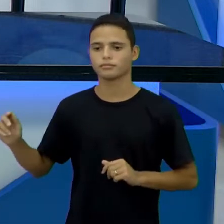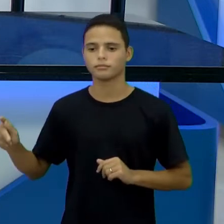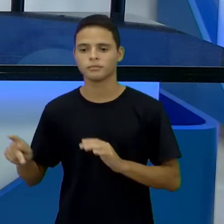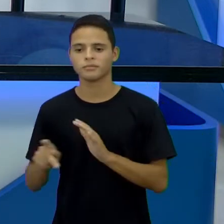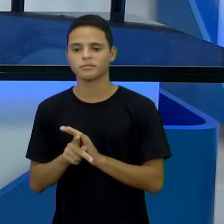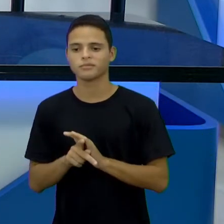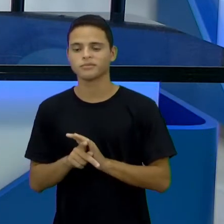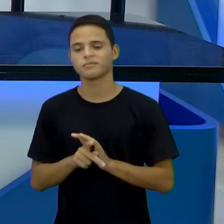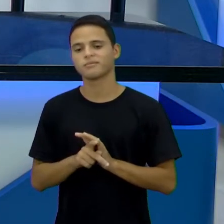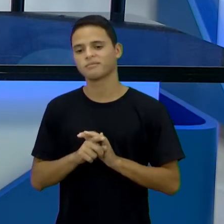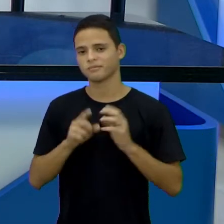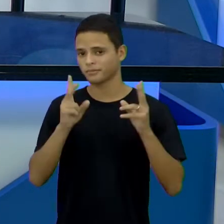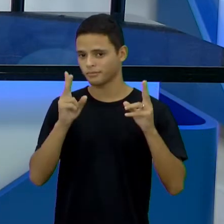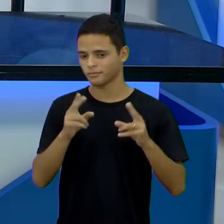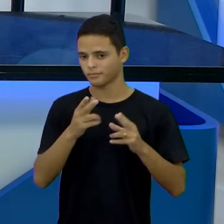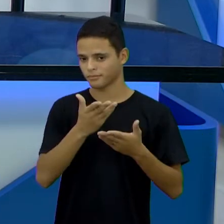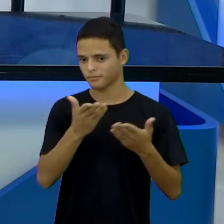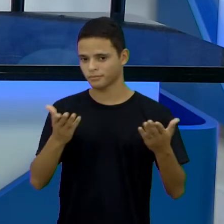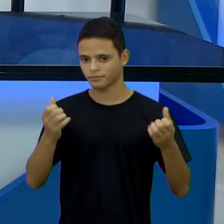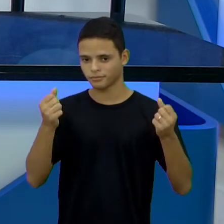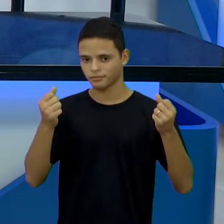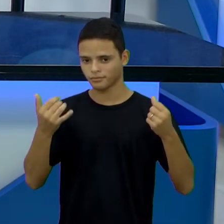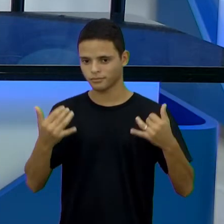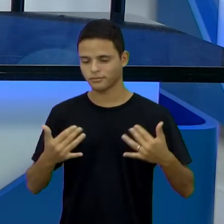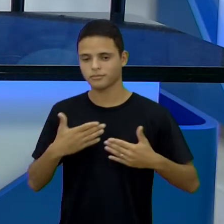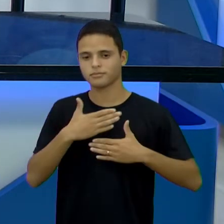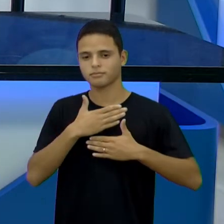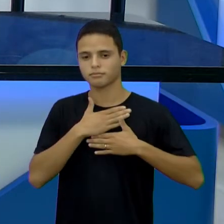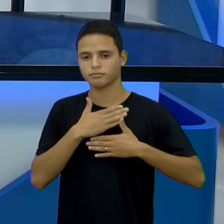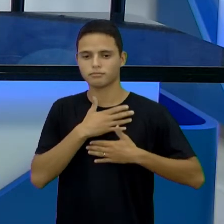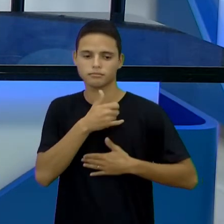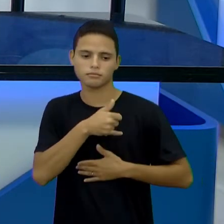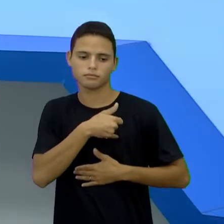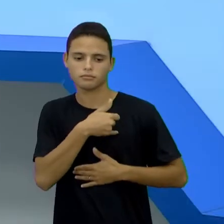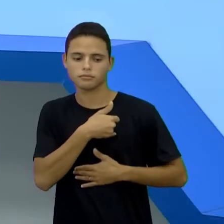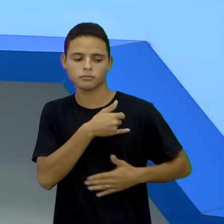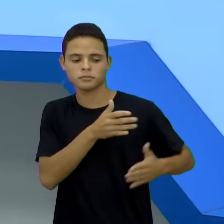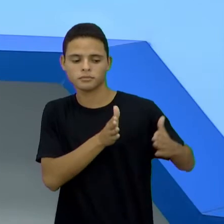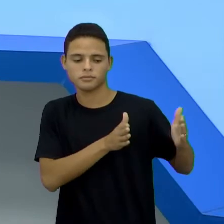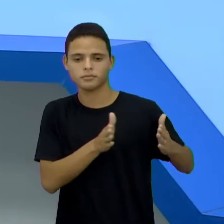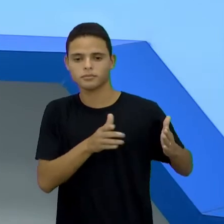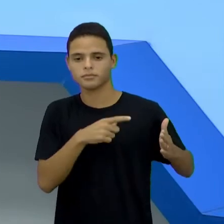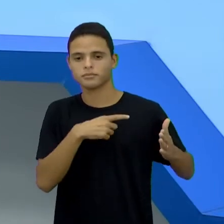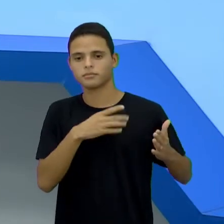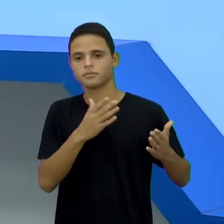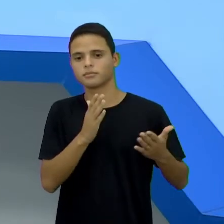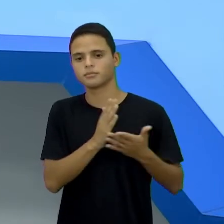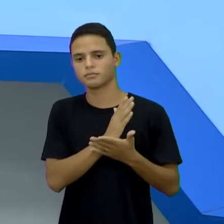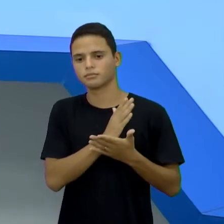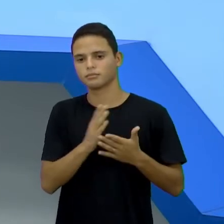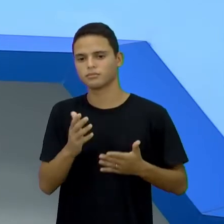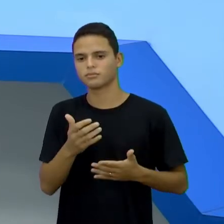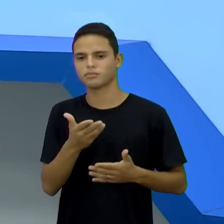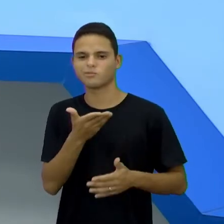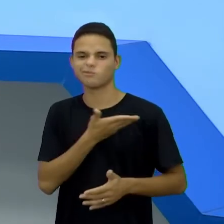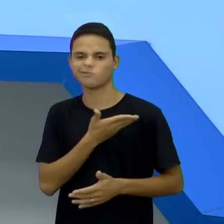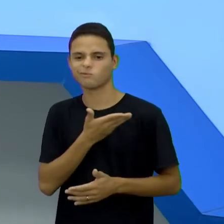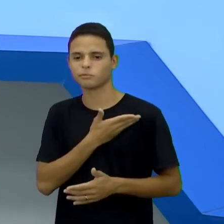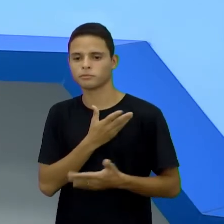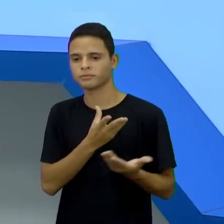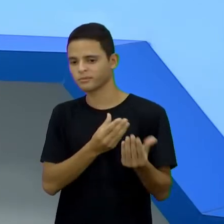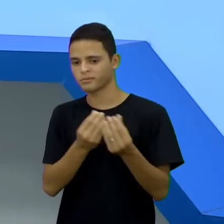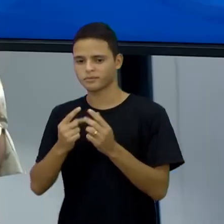que você falou, da minha faixa etária, próximo ali, né, na média, eu tenho muito amigo que é muito competitivo, ele não pode perder nada,